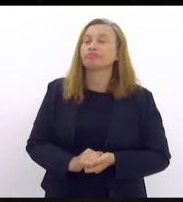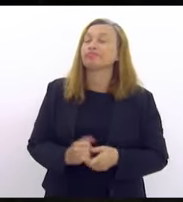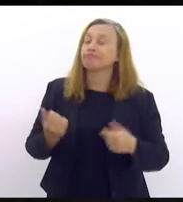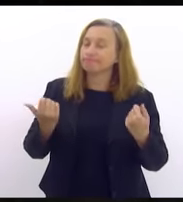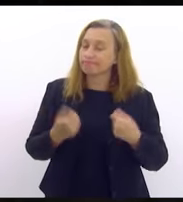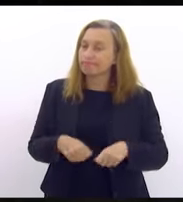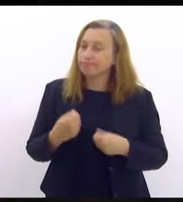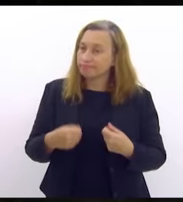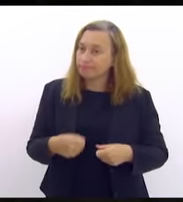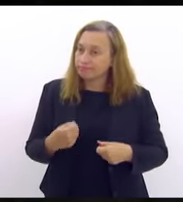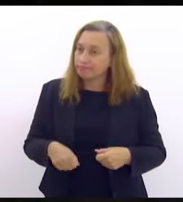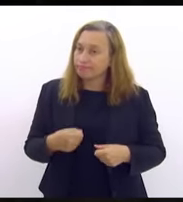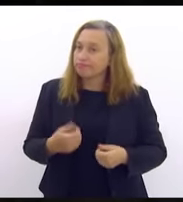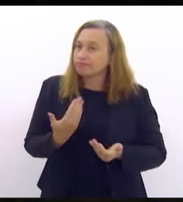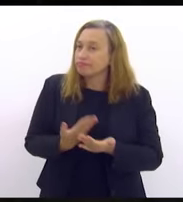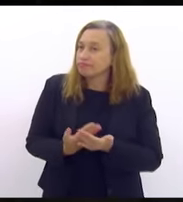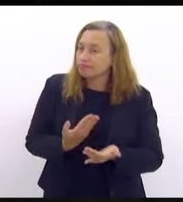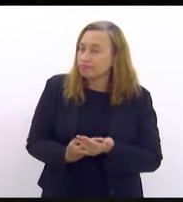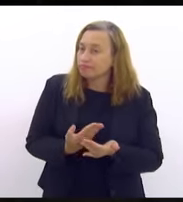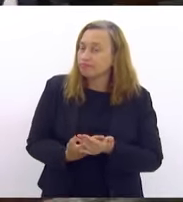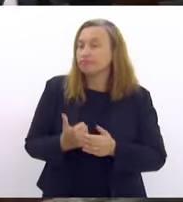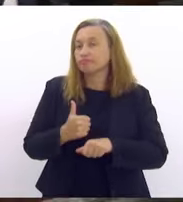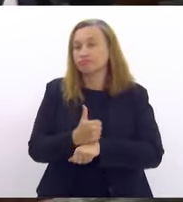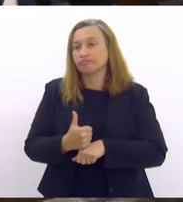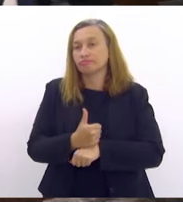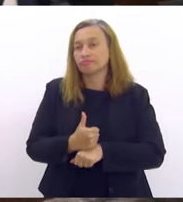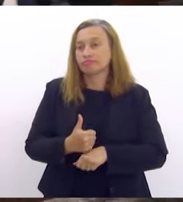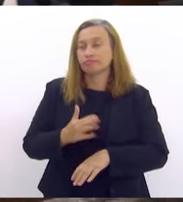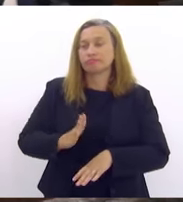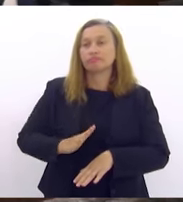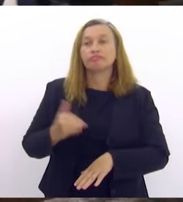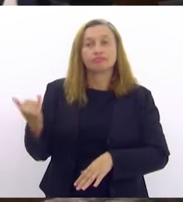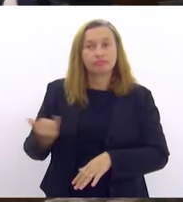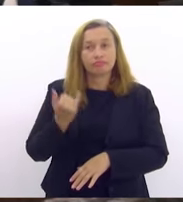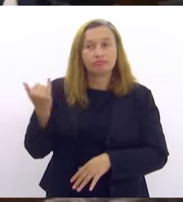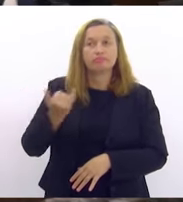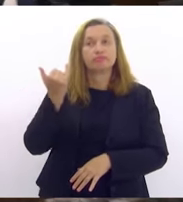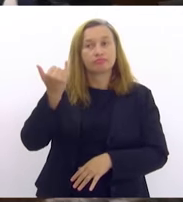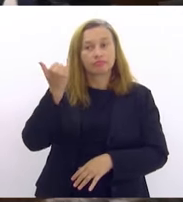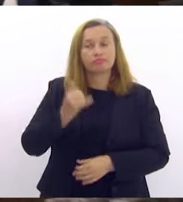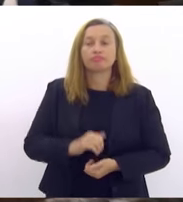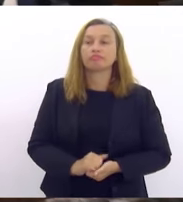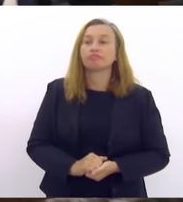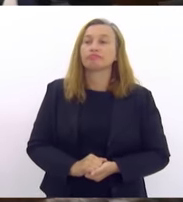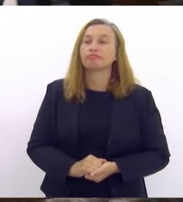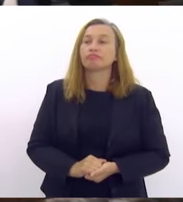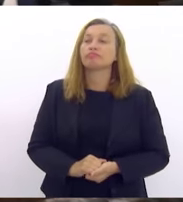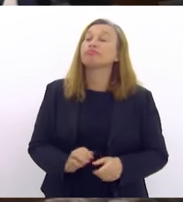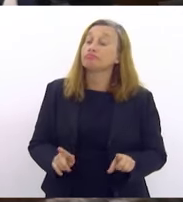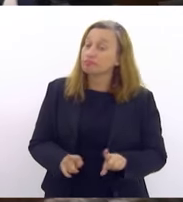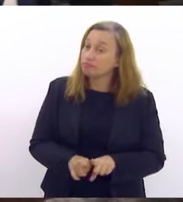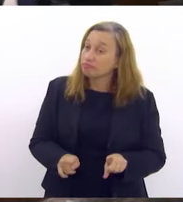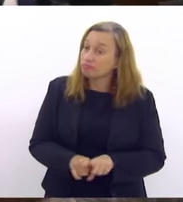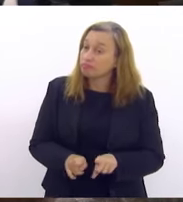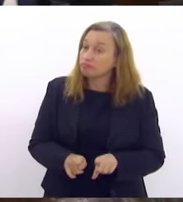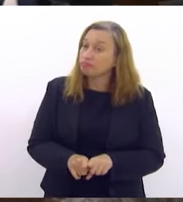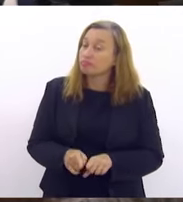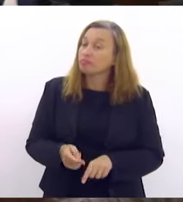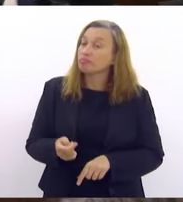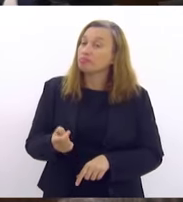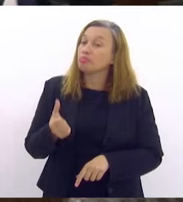necessidade de um estudo do profissionalismo ele é muito importante muito importante e também muito